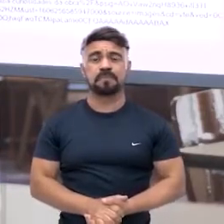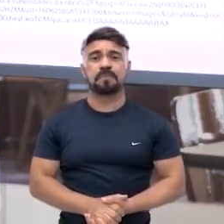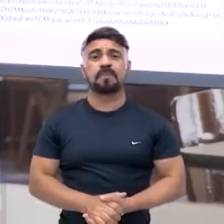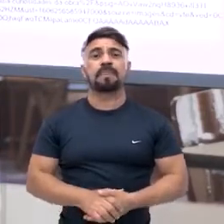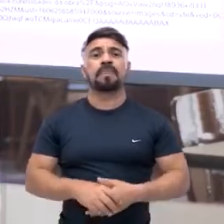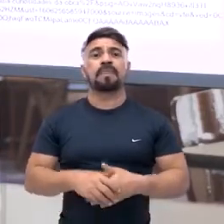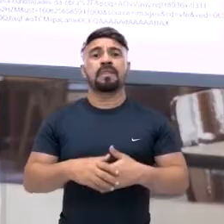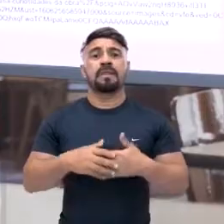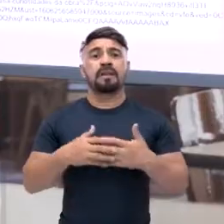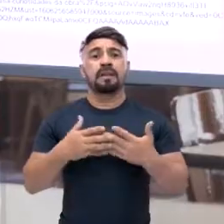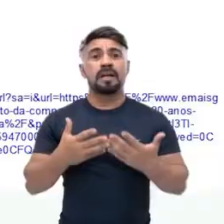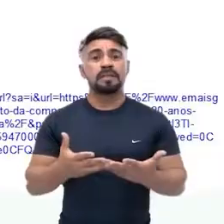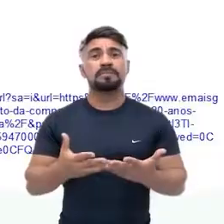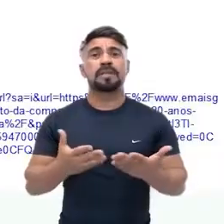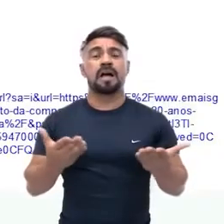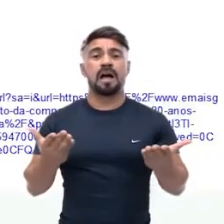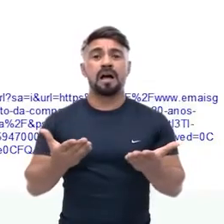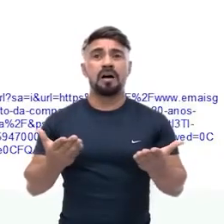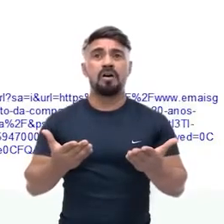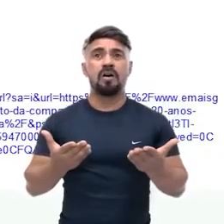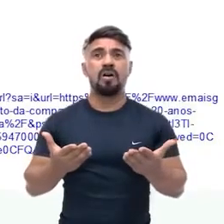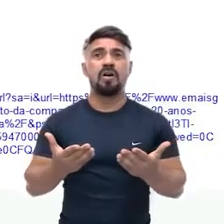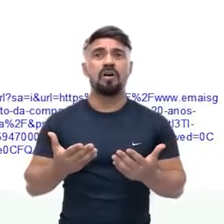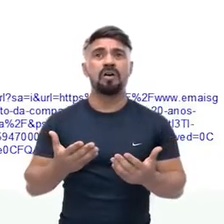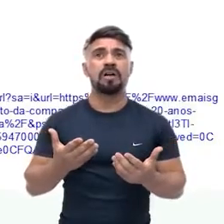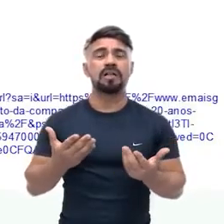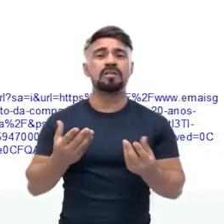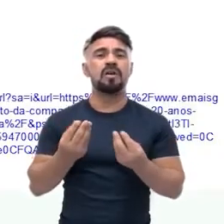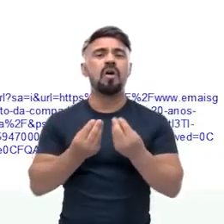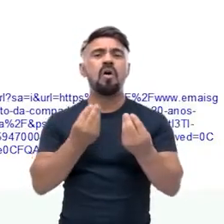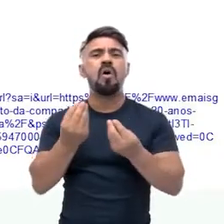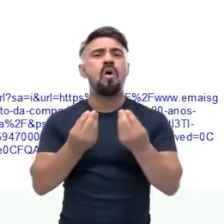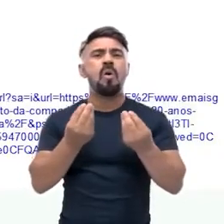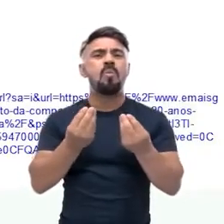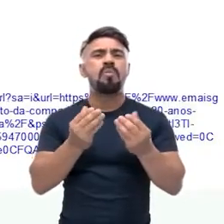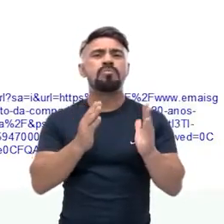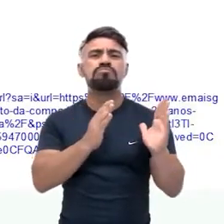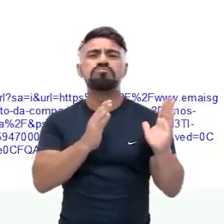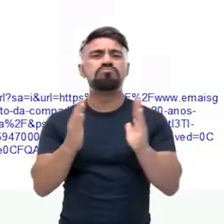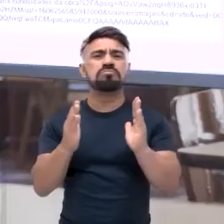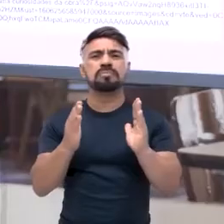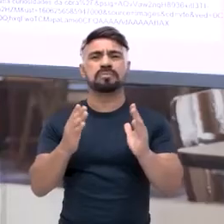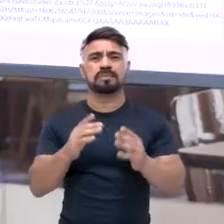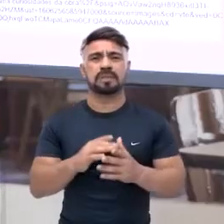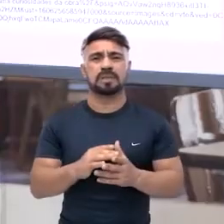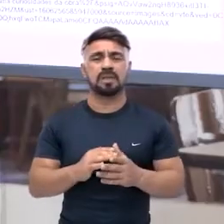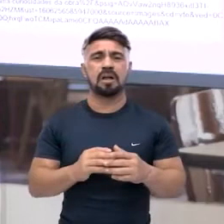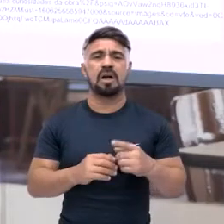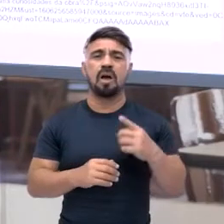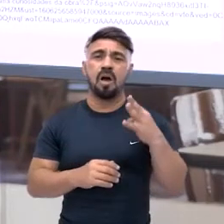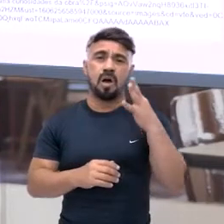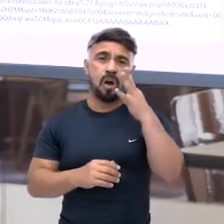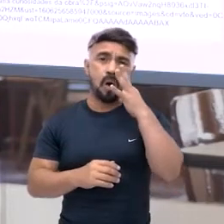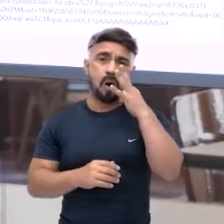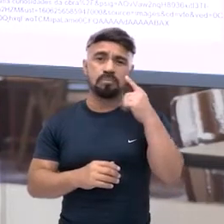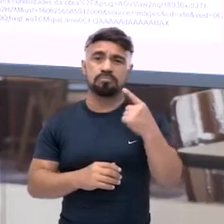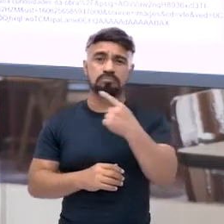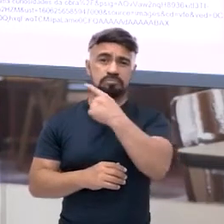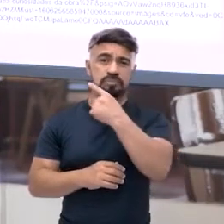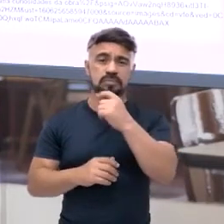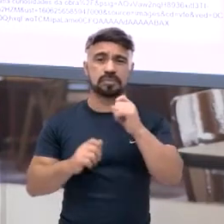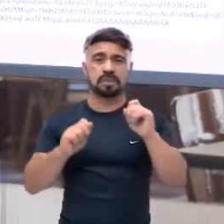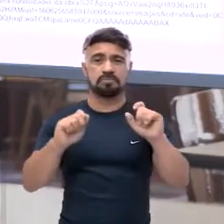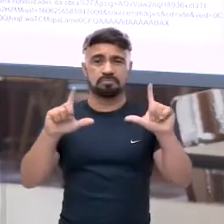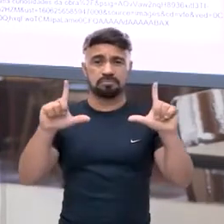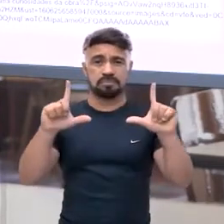E aí, meus queridos, nós vamos agora recriar um pouquinho essa cena. E aí, observa aqui a